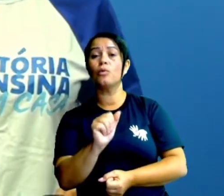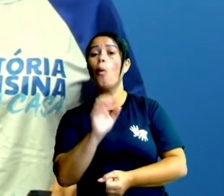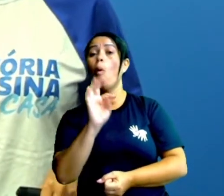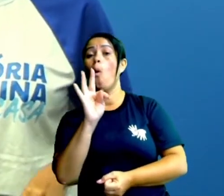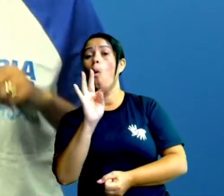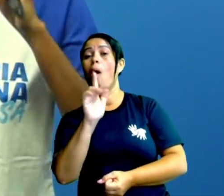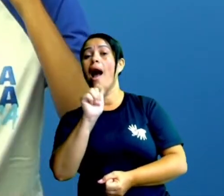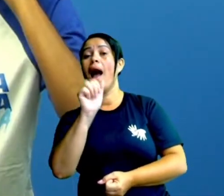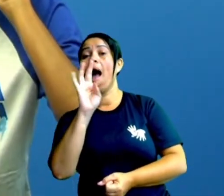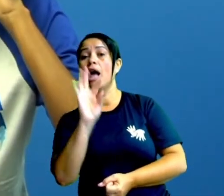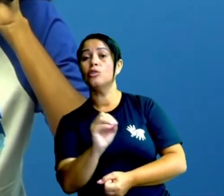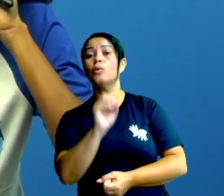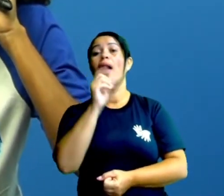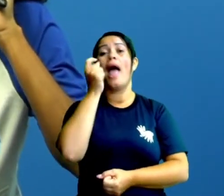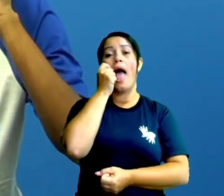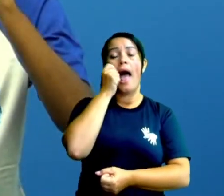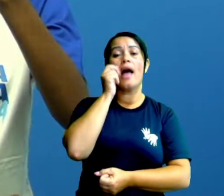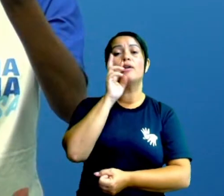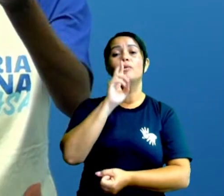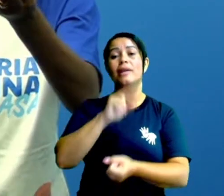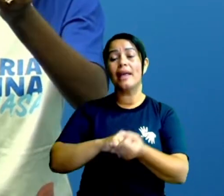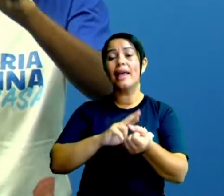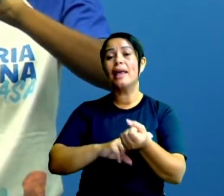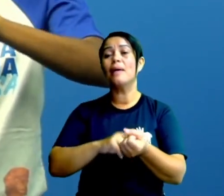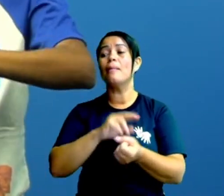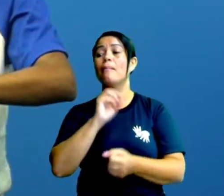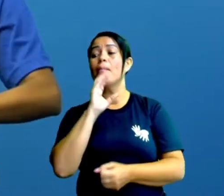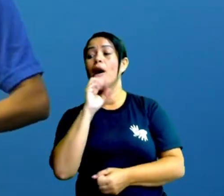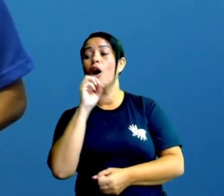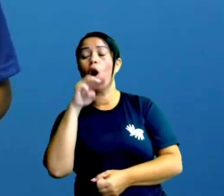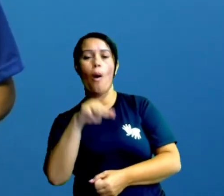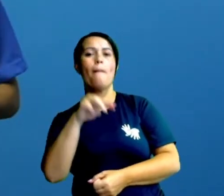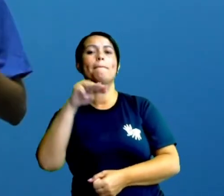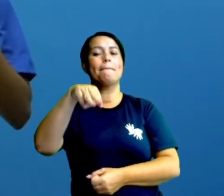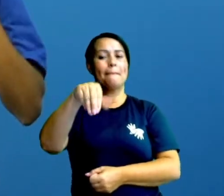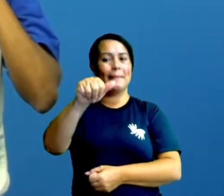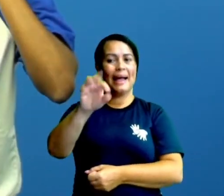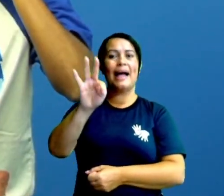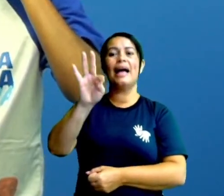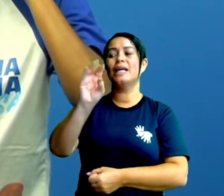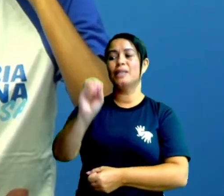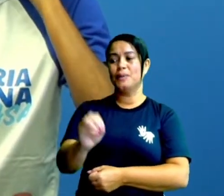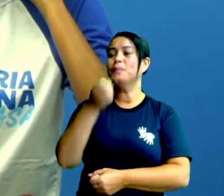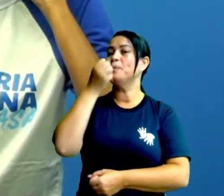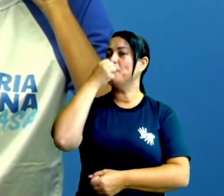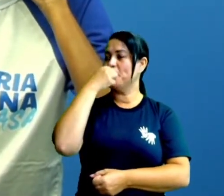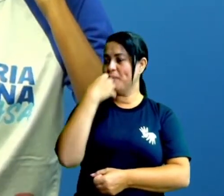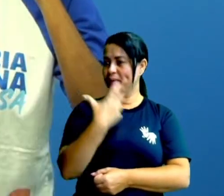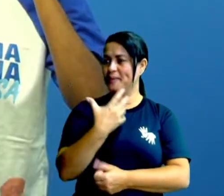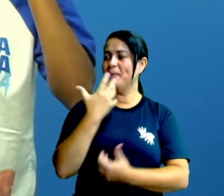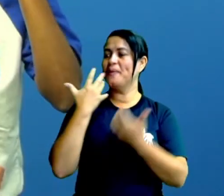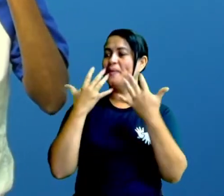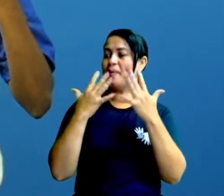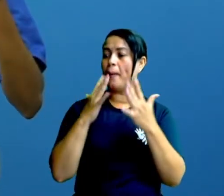rato que rima com uma mato muito bem